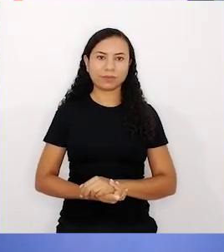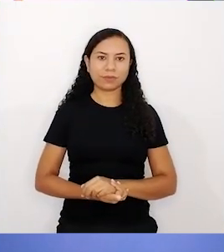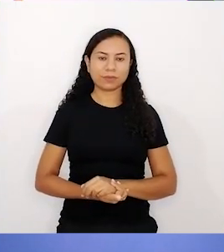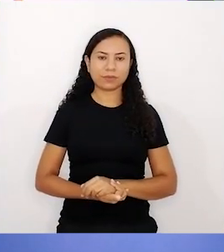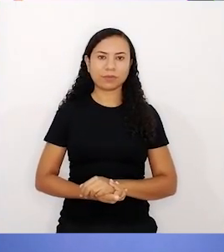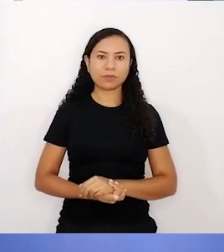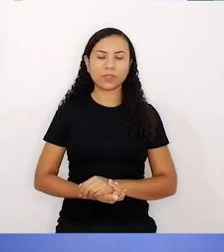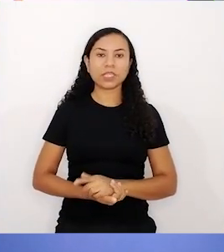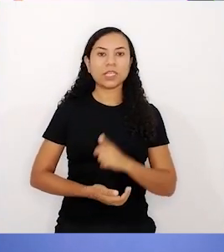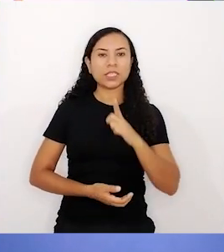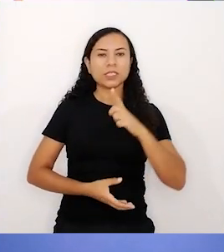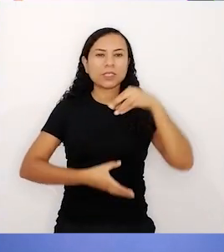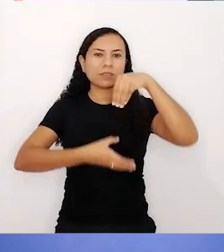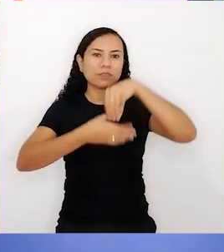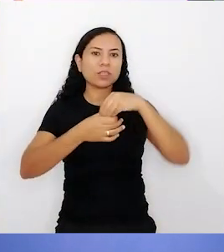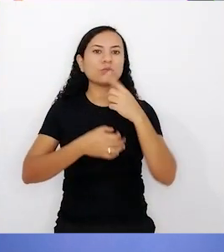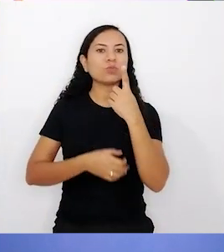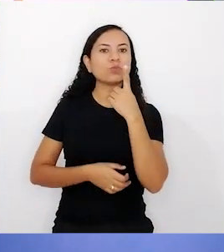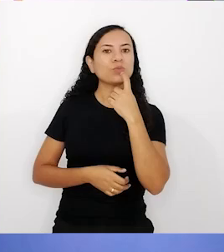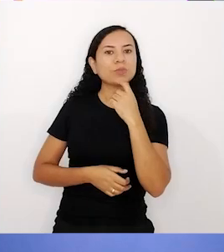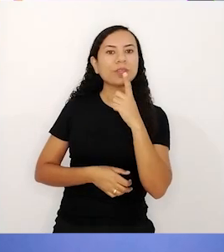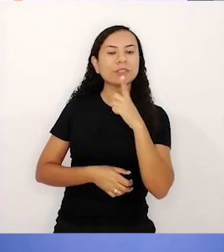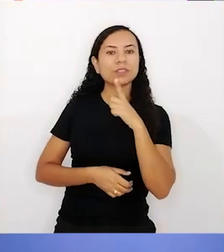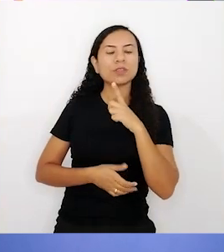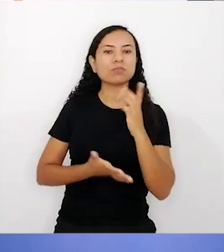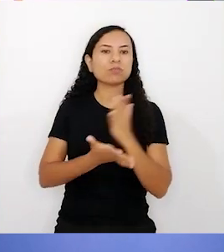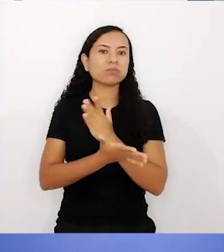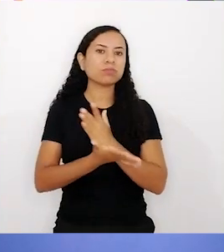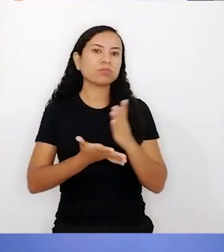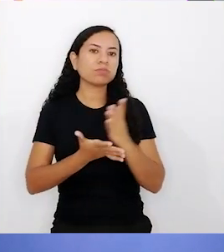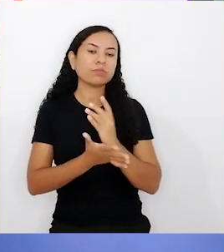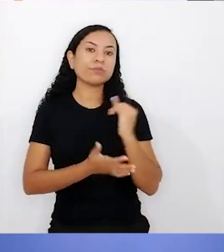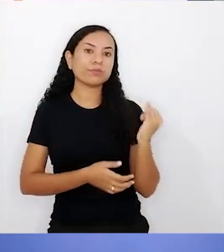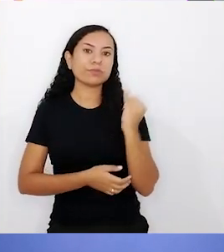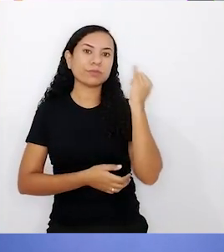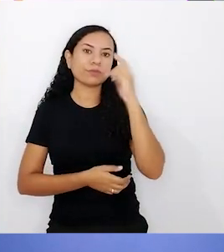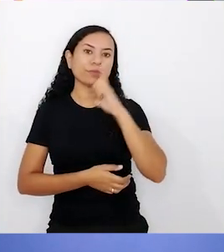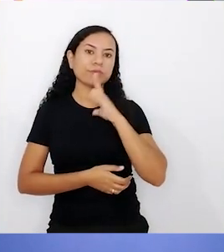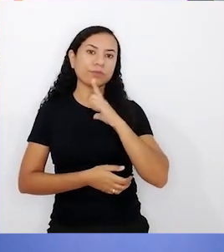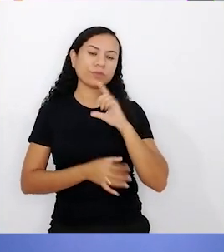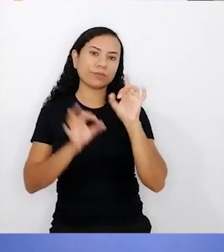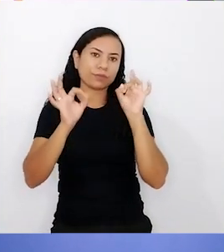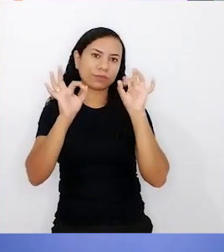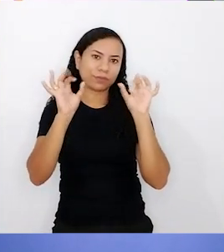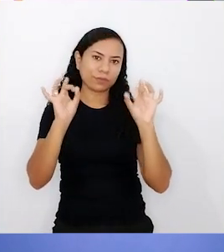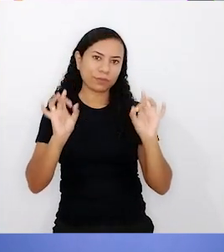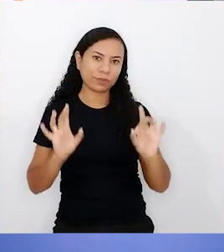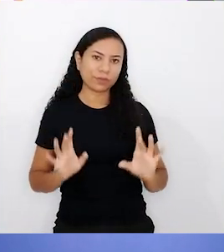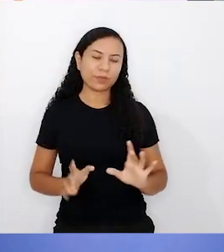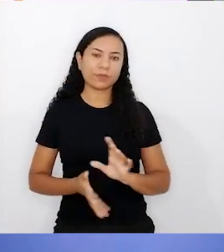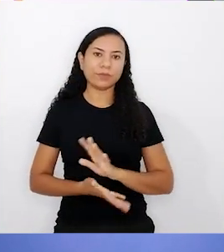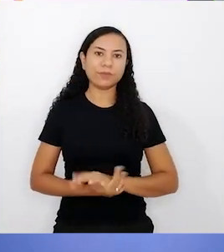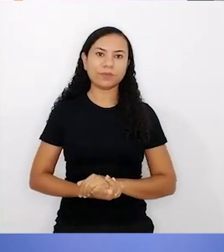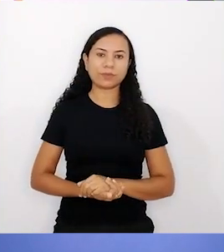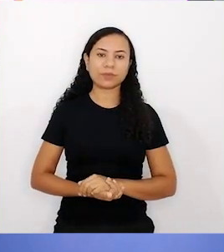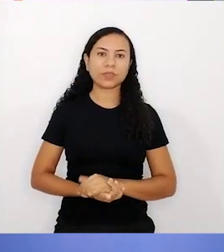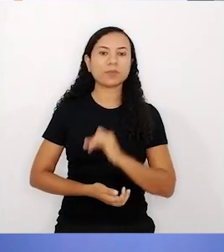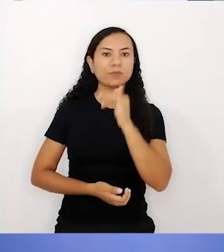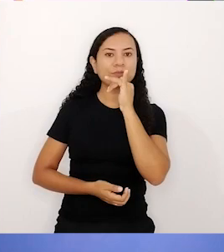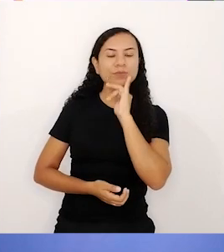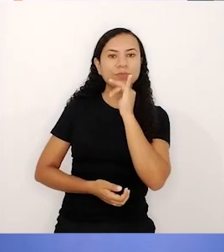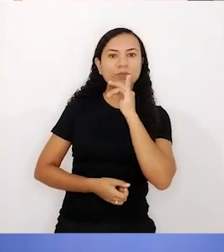No sangue, nós vamos ter alguns componentes com funções específicas. Os